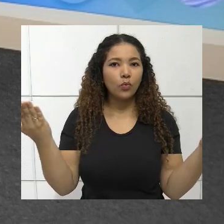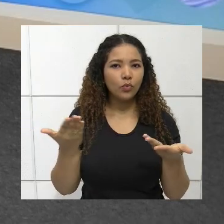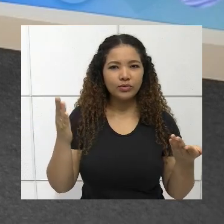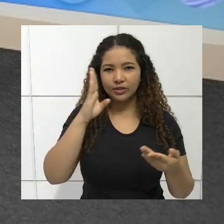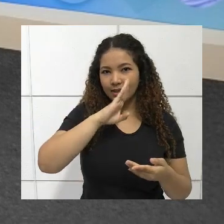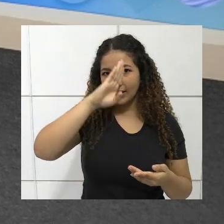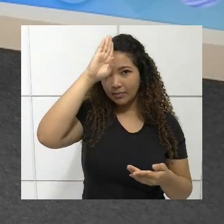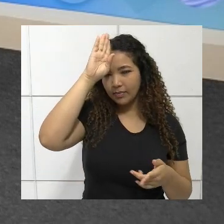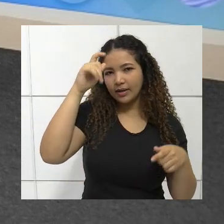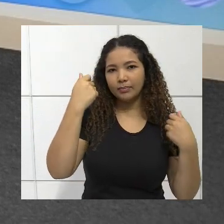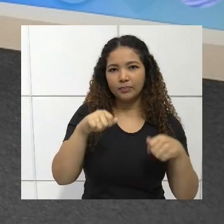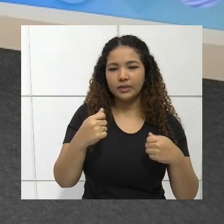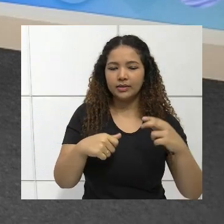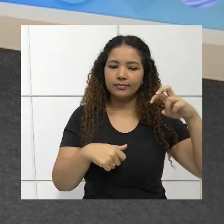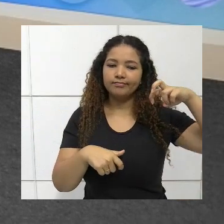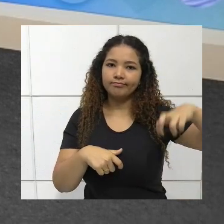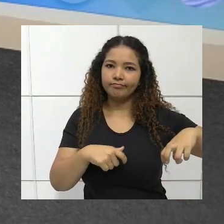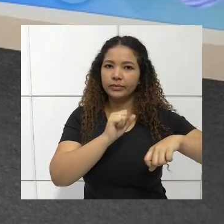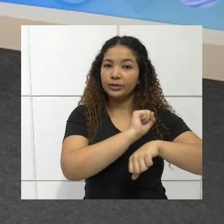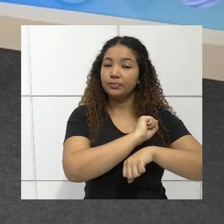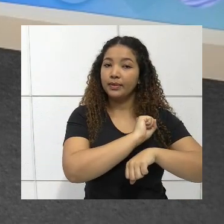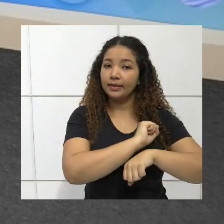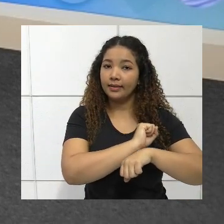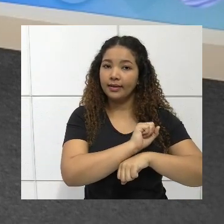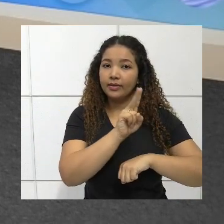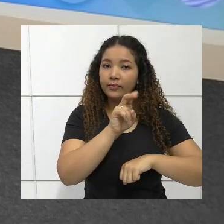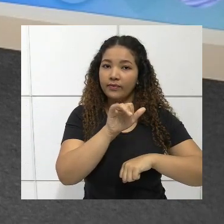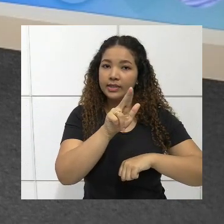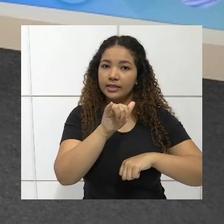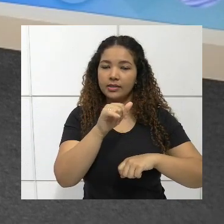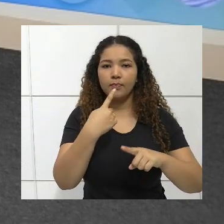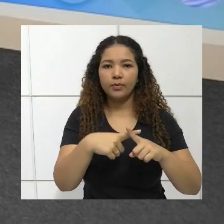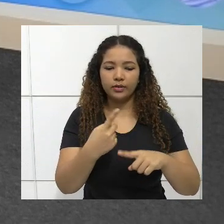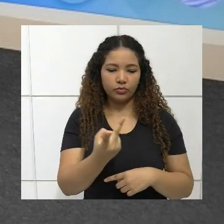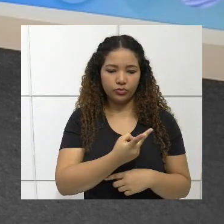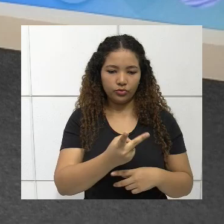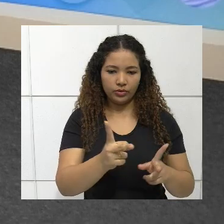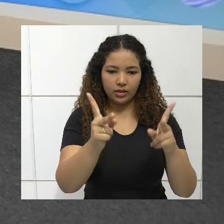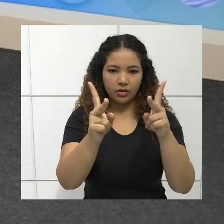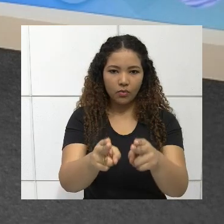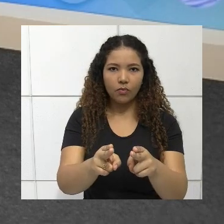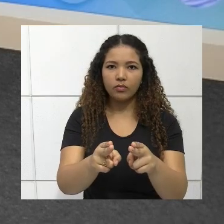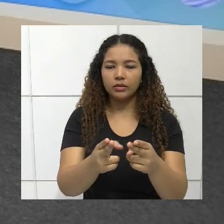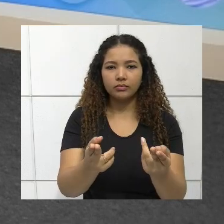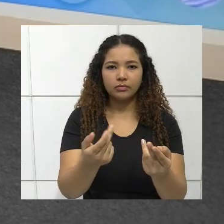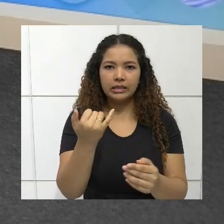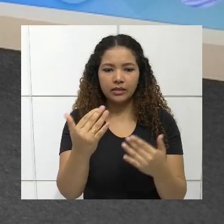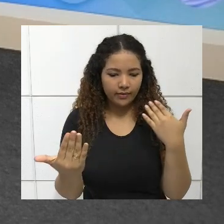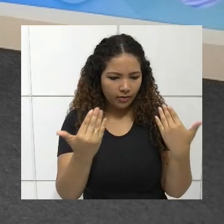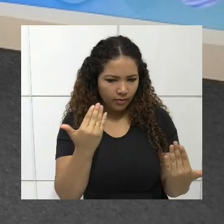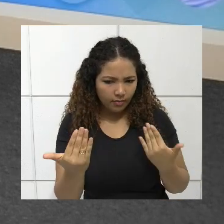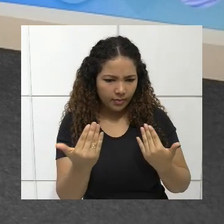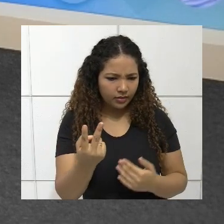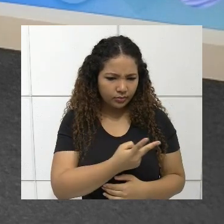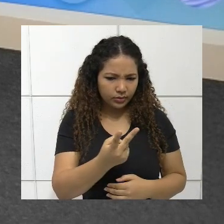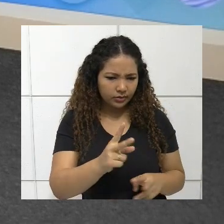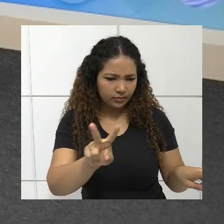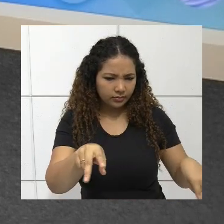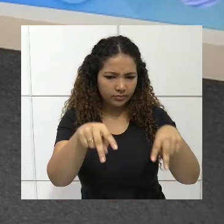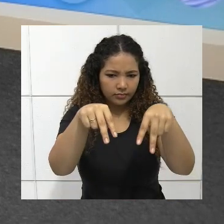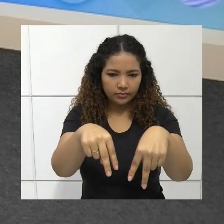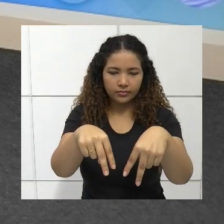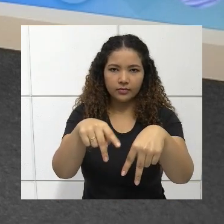seria reserva do Vinícius Júnior, porque eles jogam na mesma posição. E se compararmos o momento, né, atual dos dois